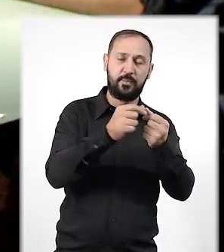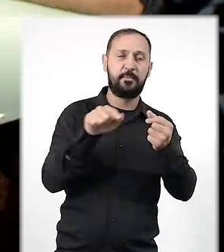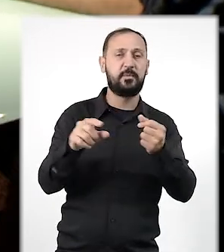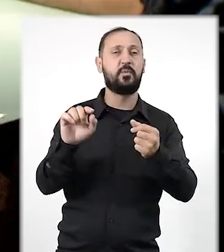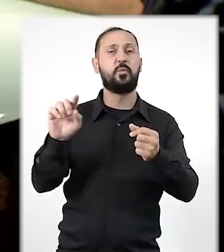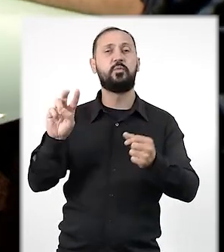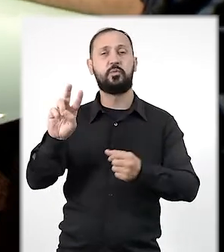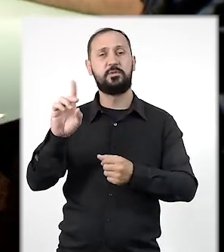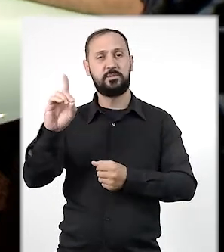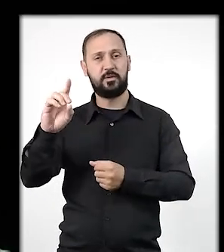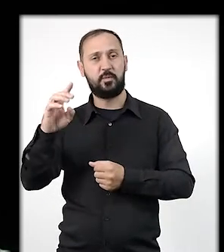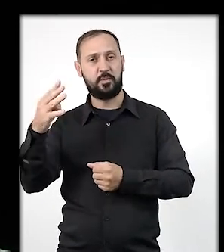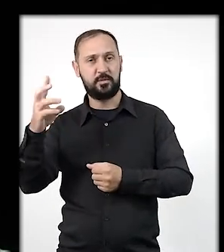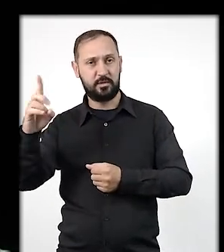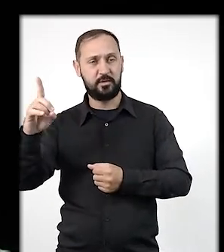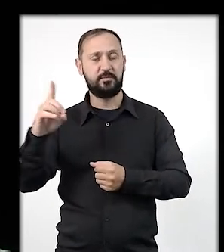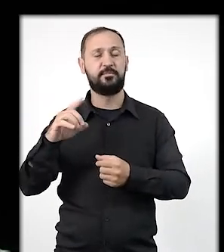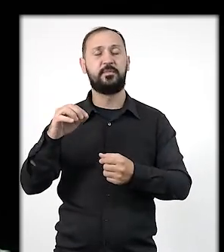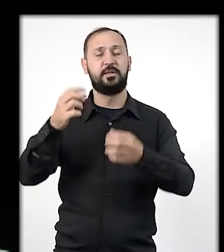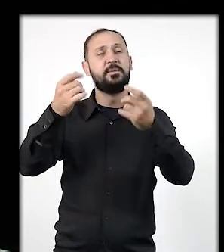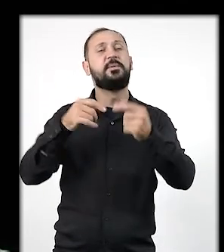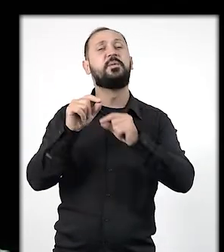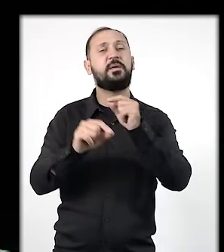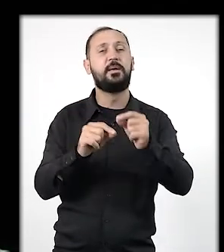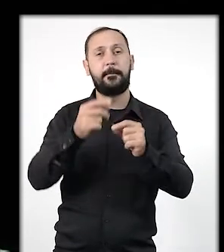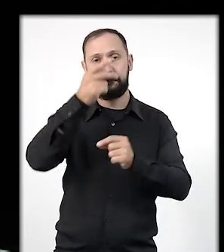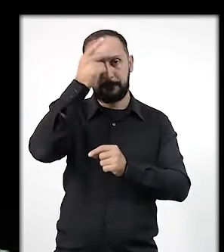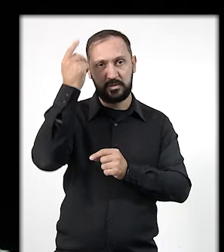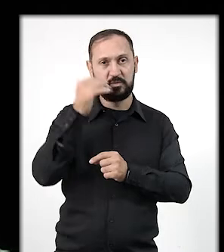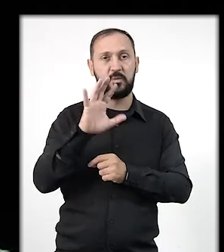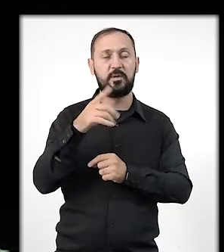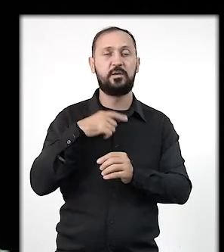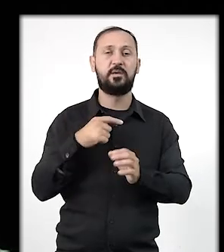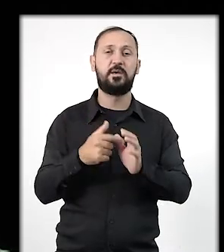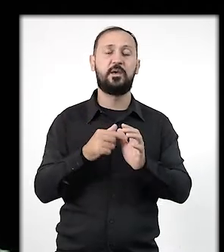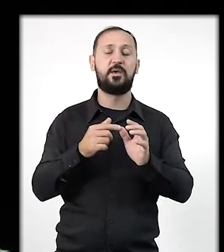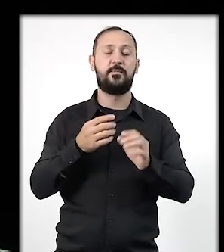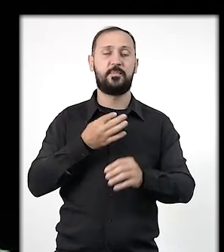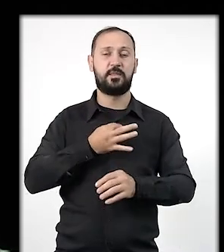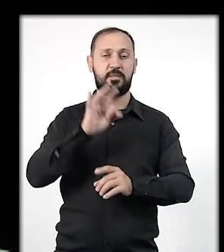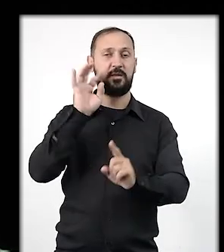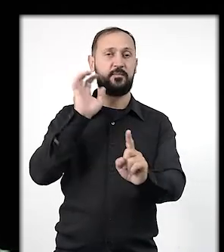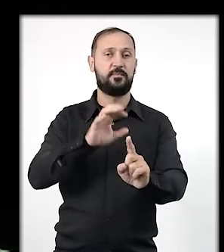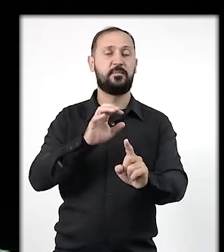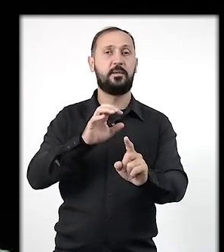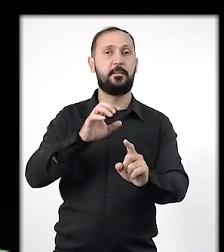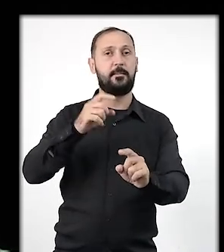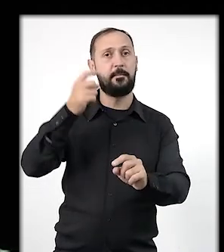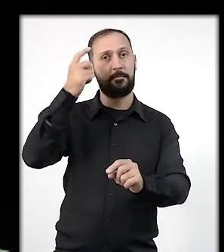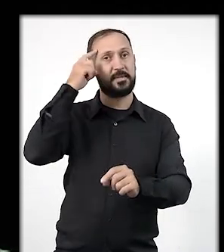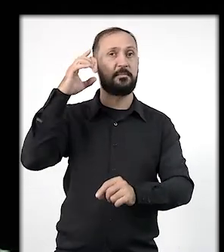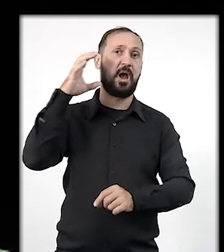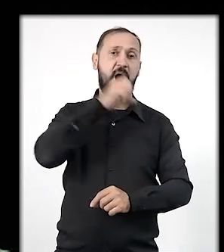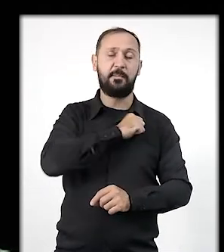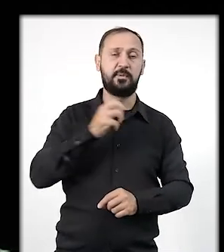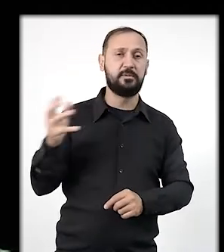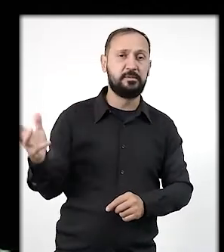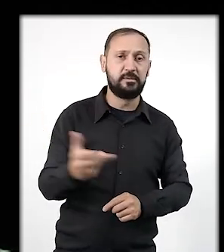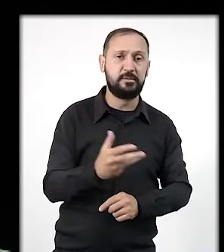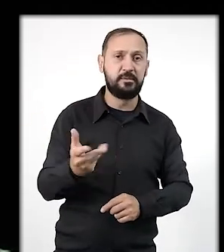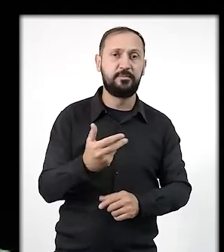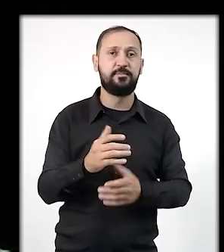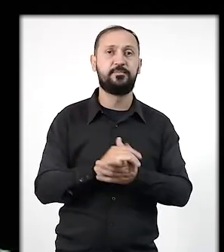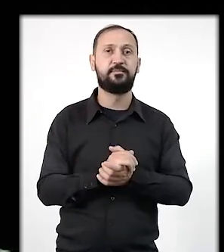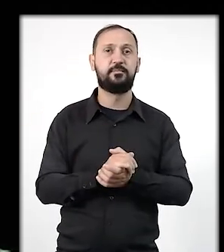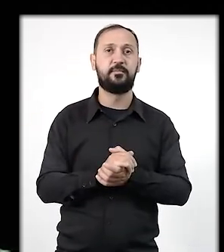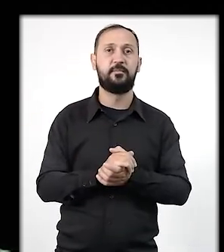pondera que, geralmente, pessoas que têm maior exposição à testosterona tomam decisões de forma mais impulsiva. Pessoas